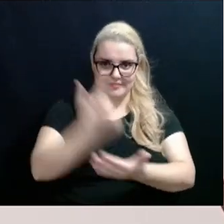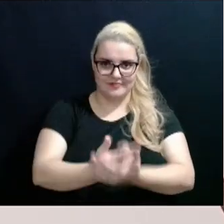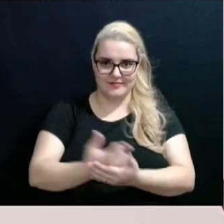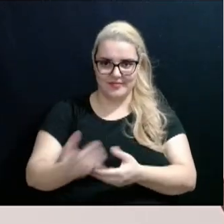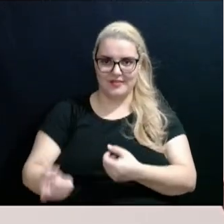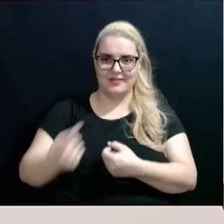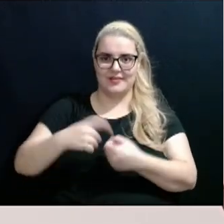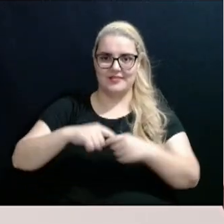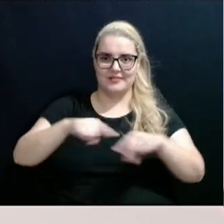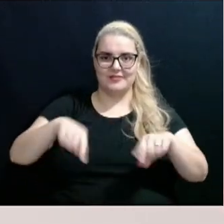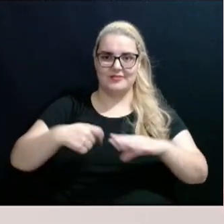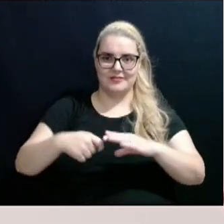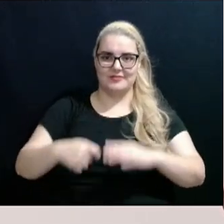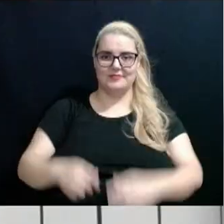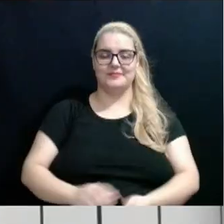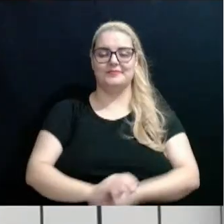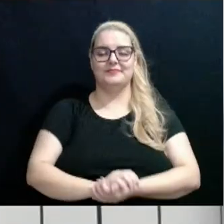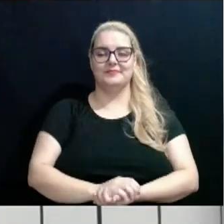você aí no estúdio.